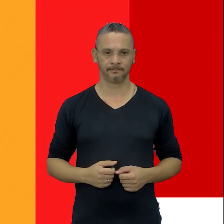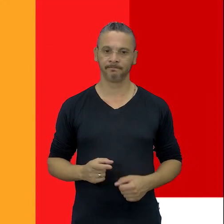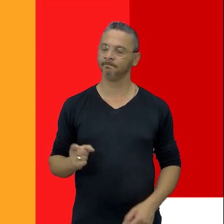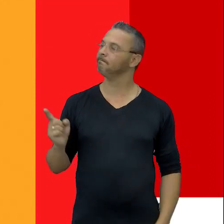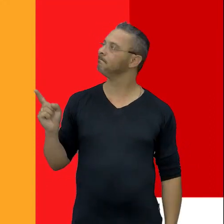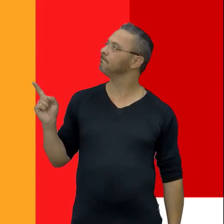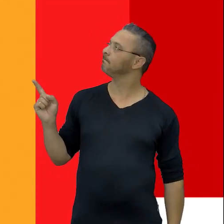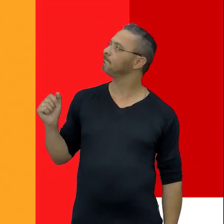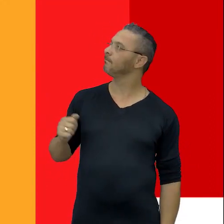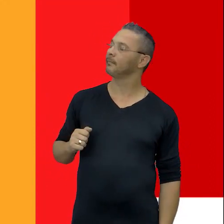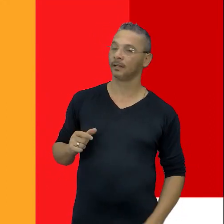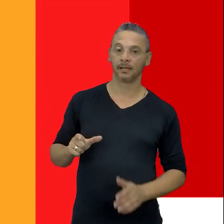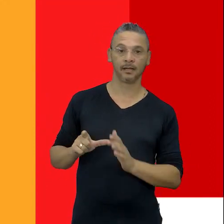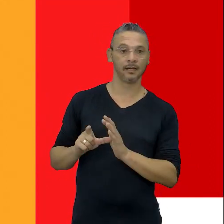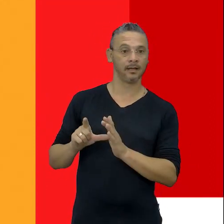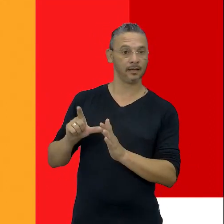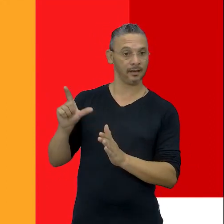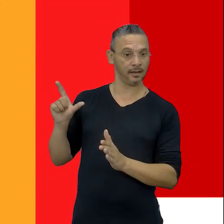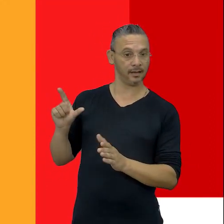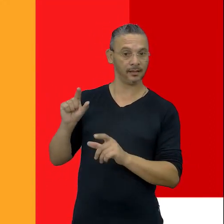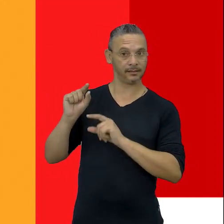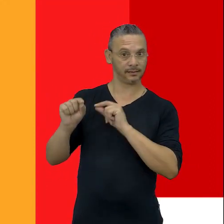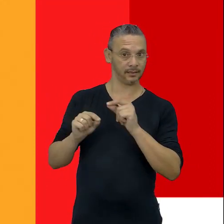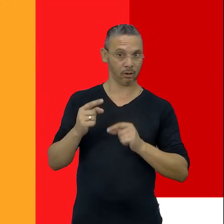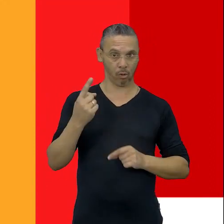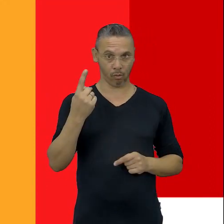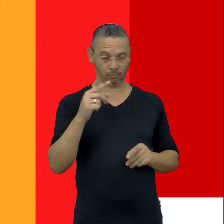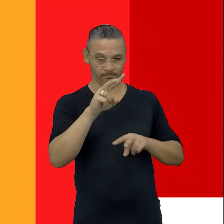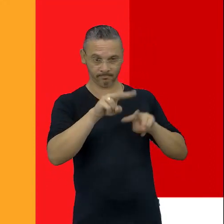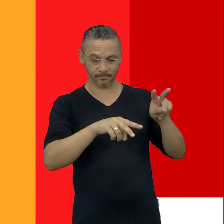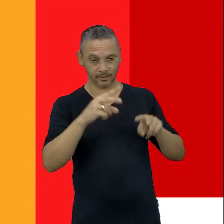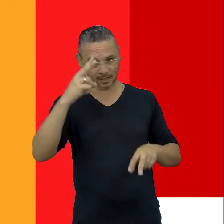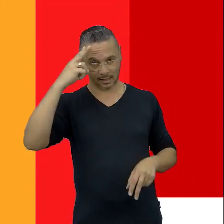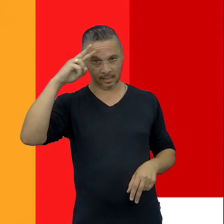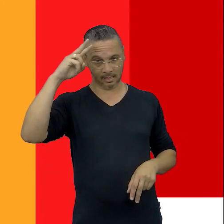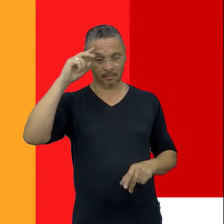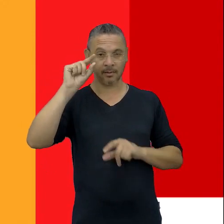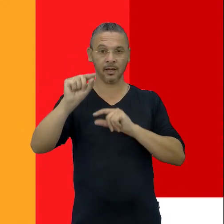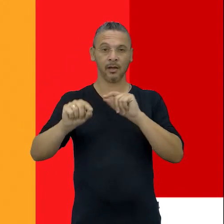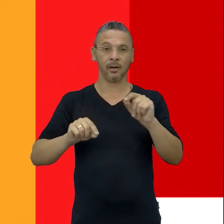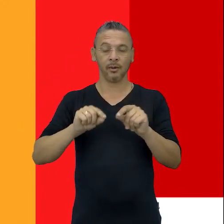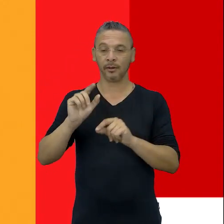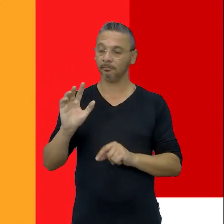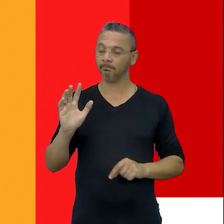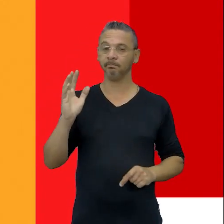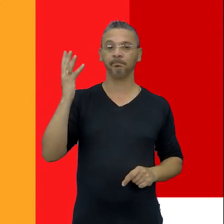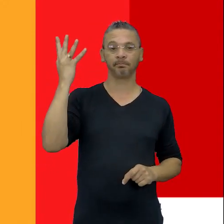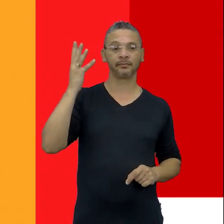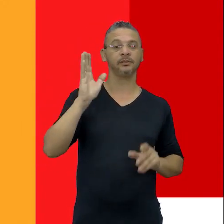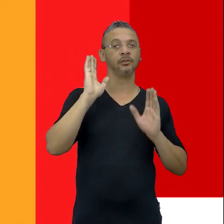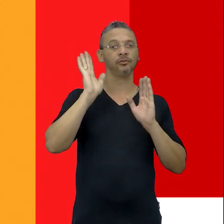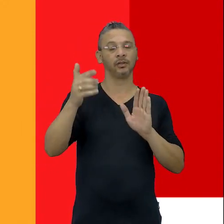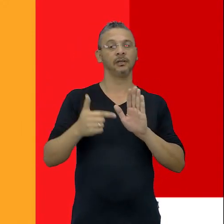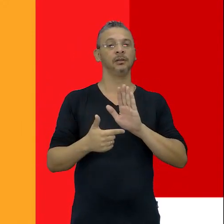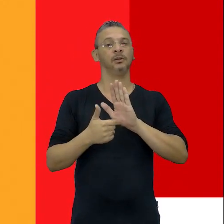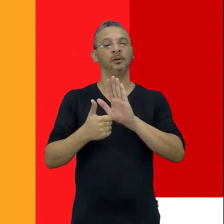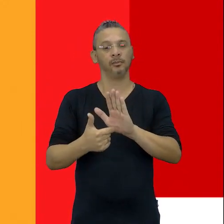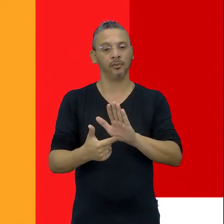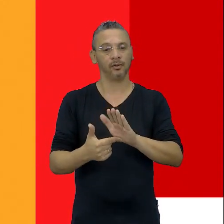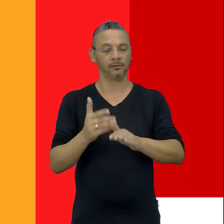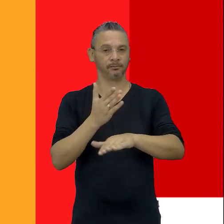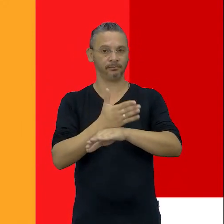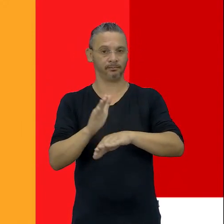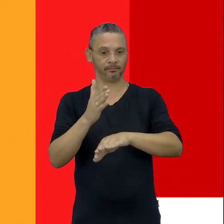Então, antes de começarmos a análise da sequência 1, nós vamos relembrar algumas concepções já apresentadas na formação